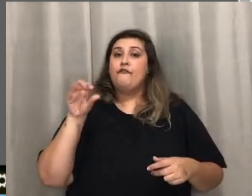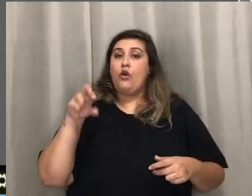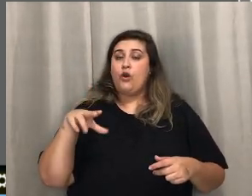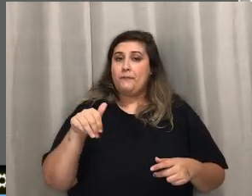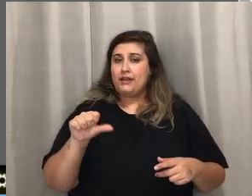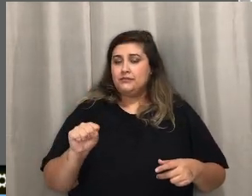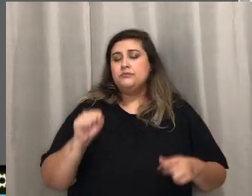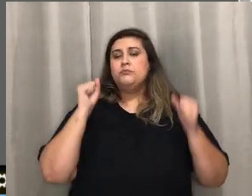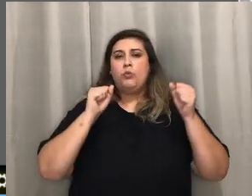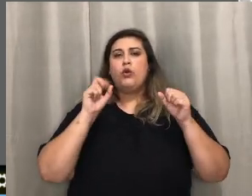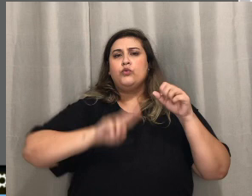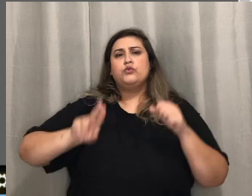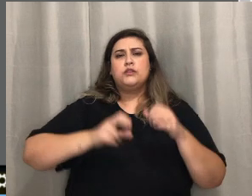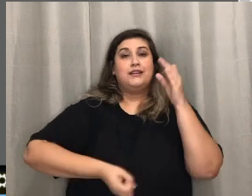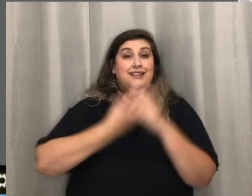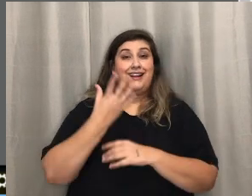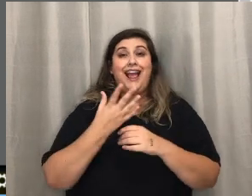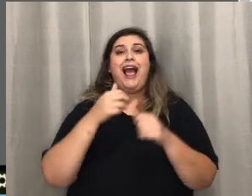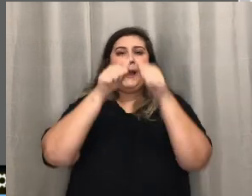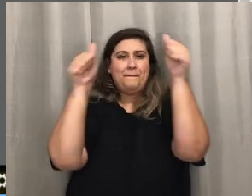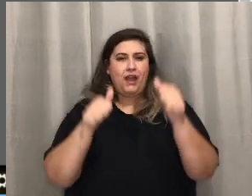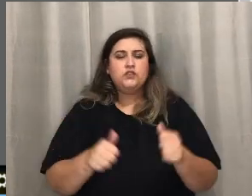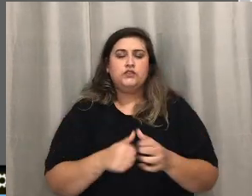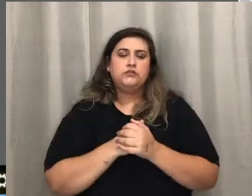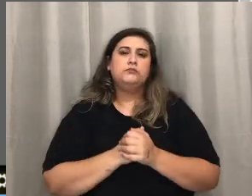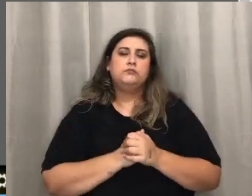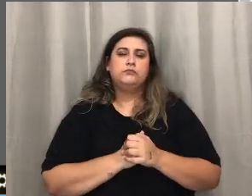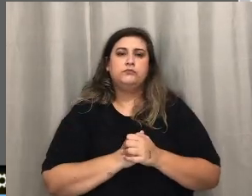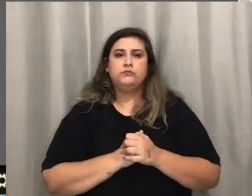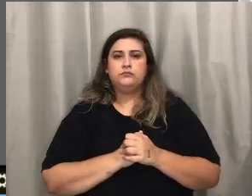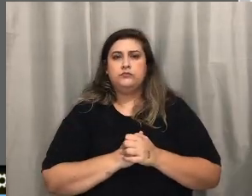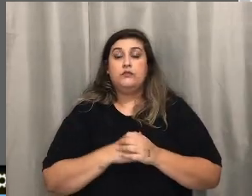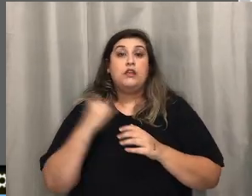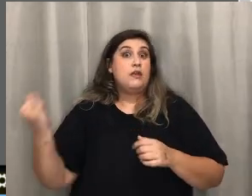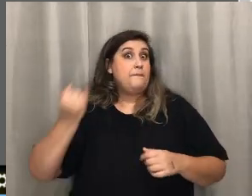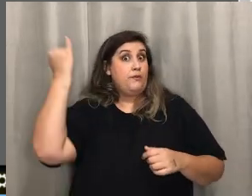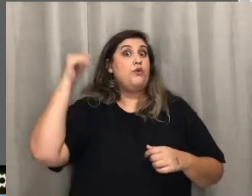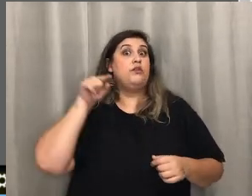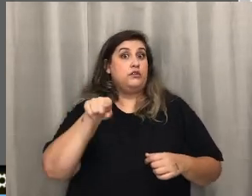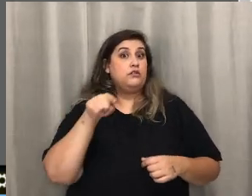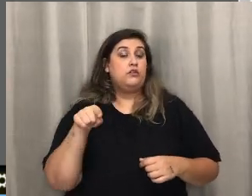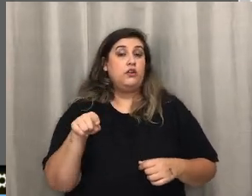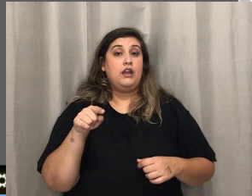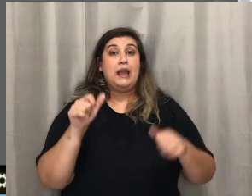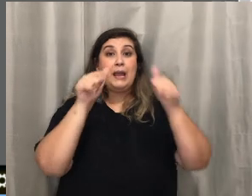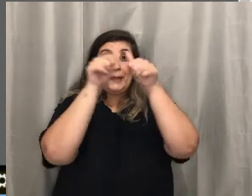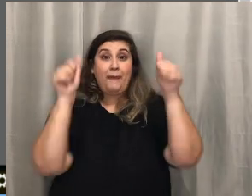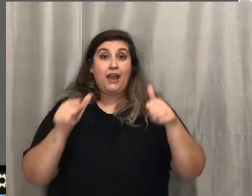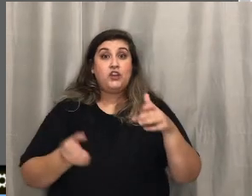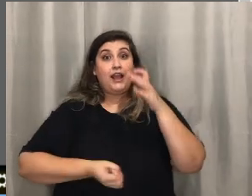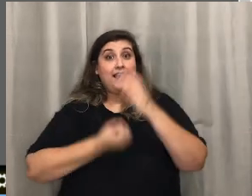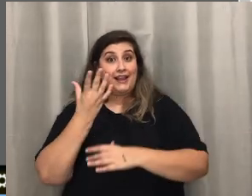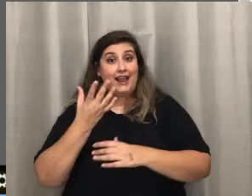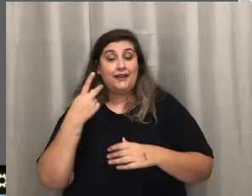nós podemos utilizar para a criação de imagens do nosso podcast, que isso é muito importante, a imagem a